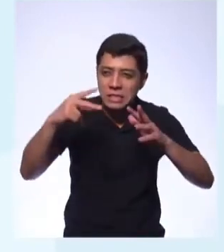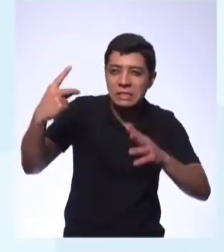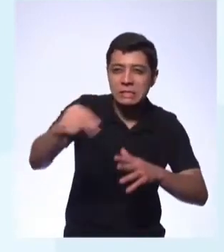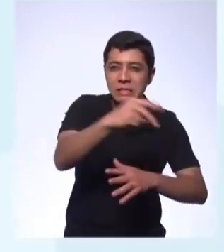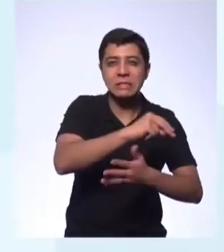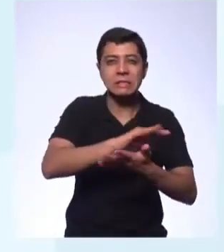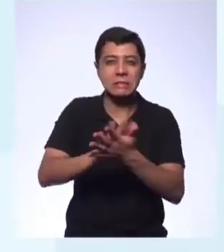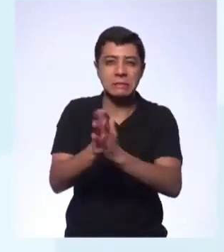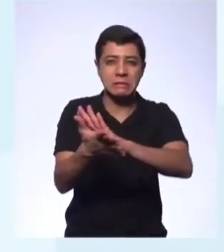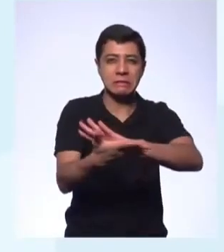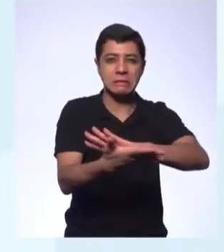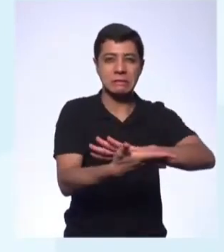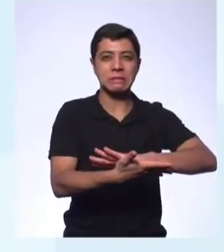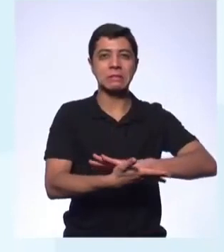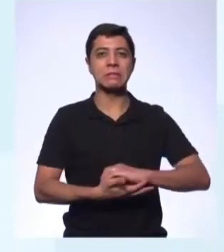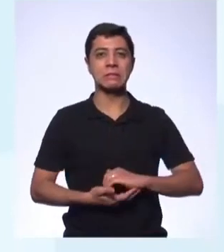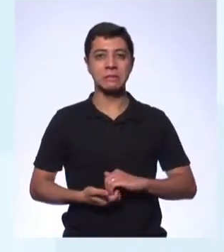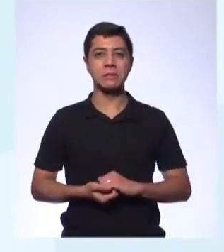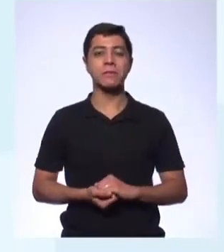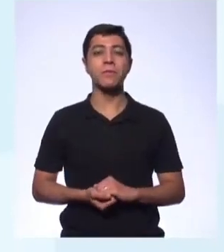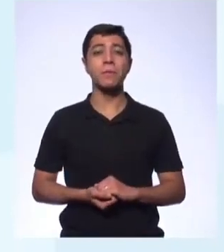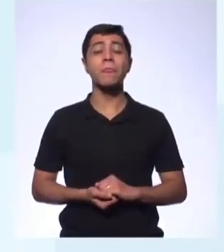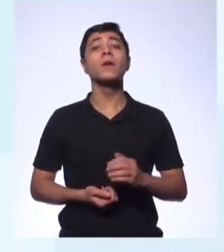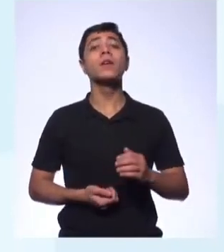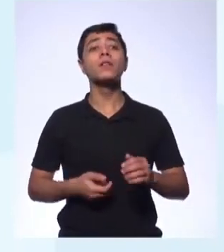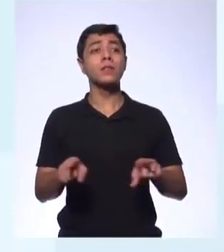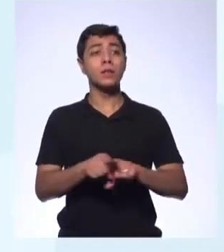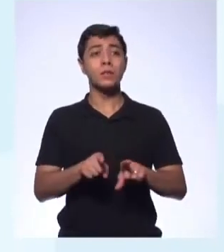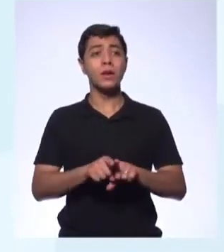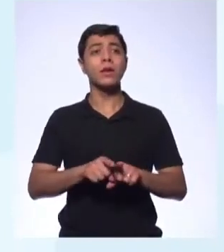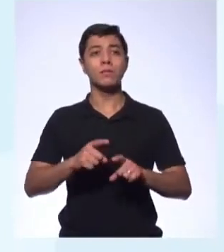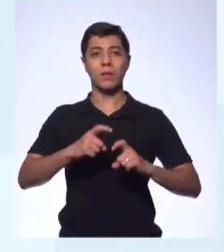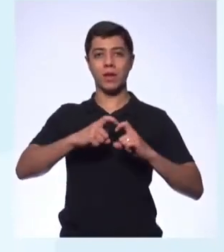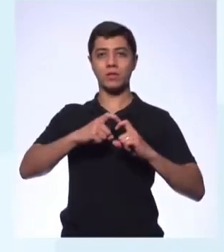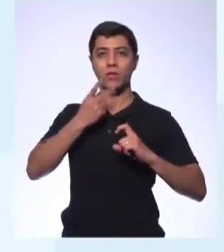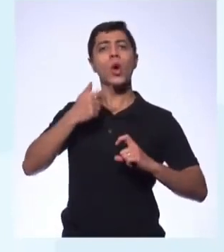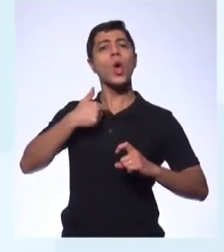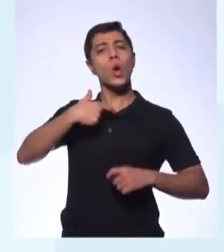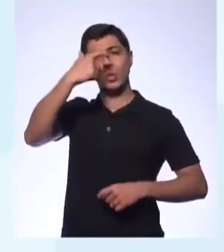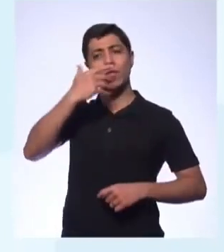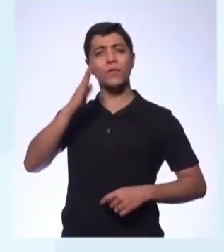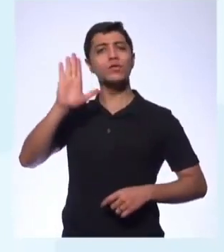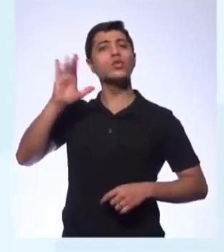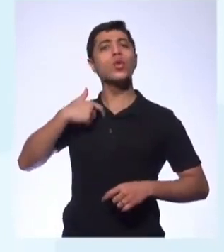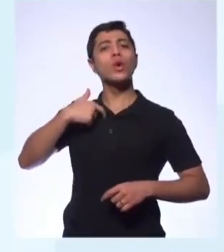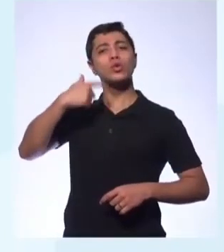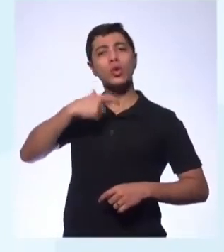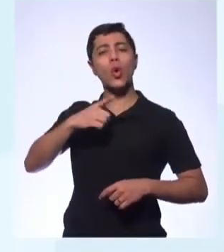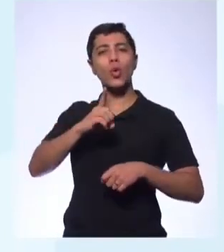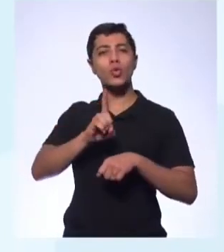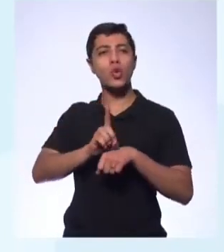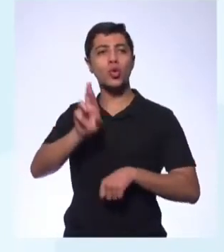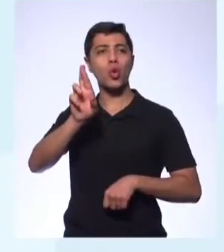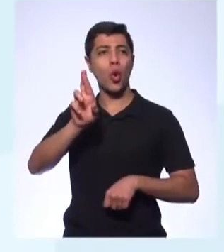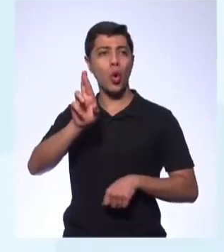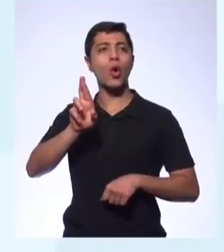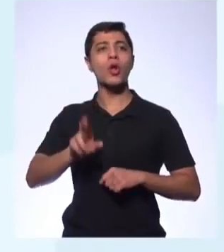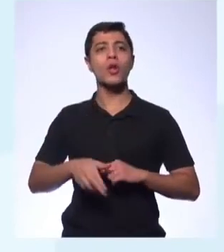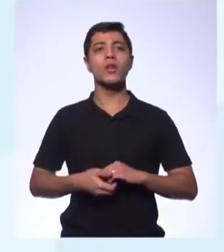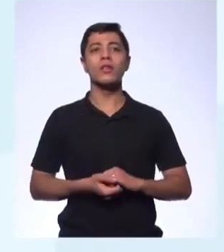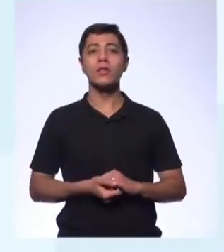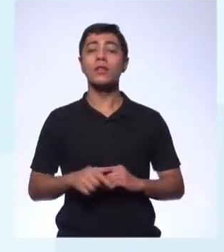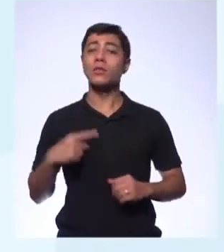a fé do meu grau que sou doutor. Temos muita amizade, juramos constante